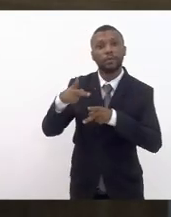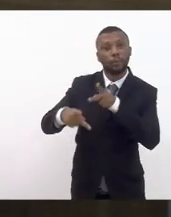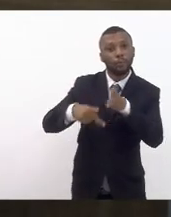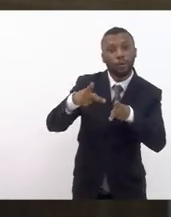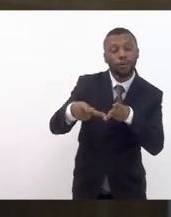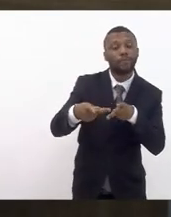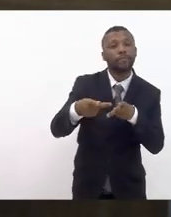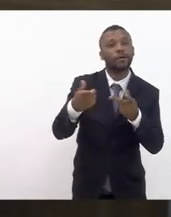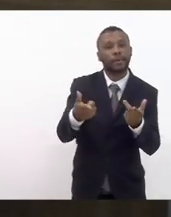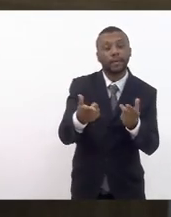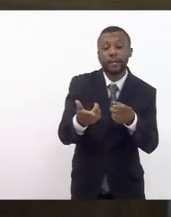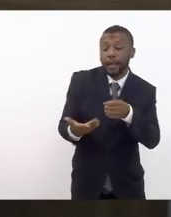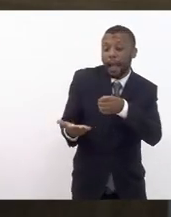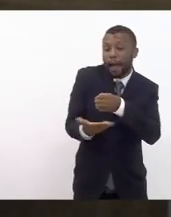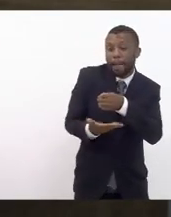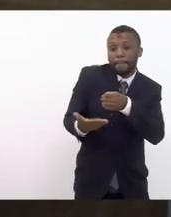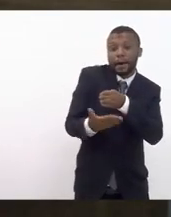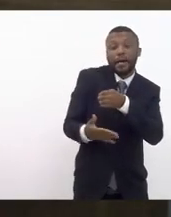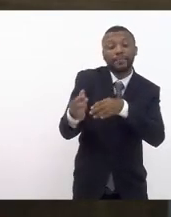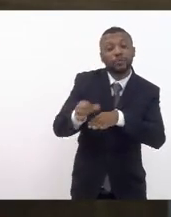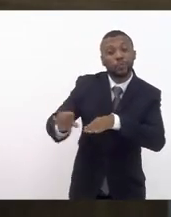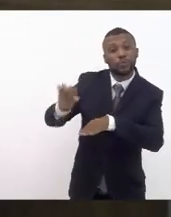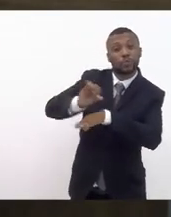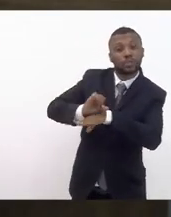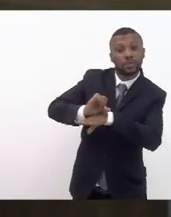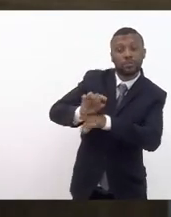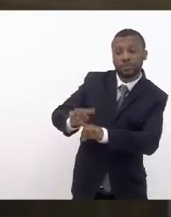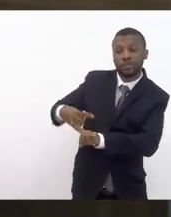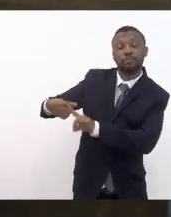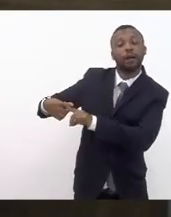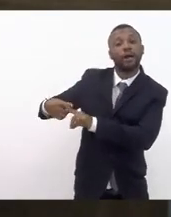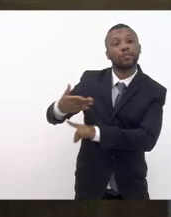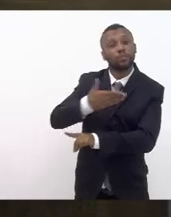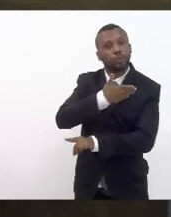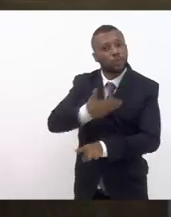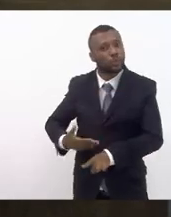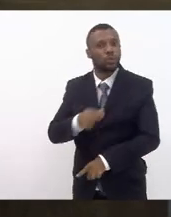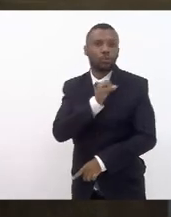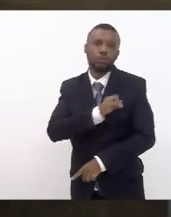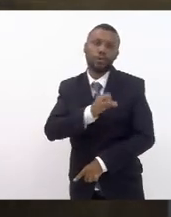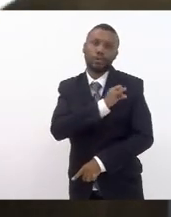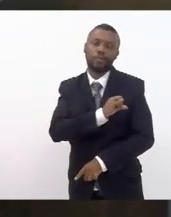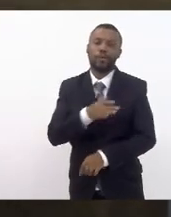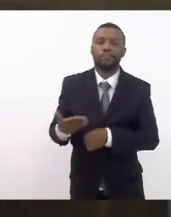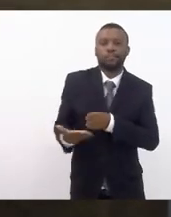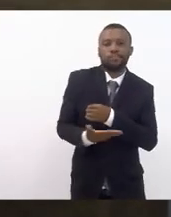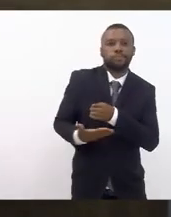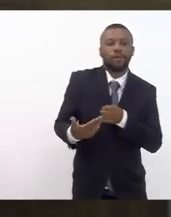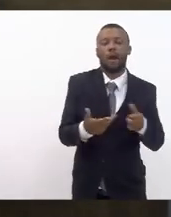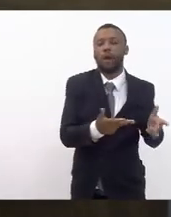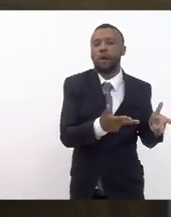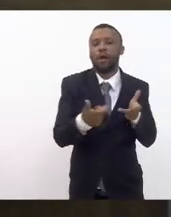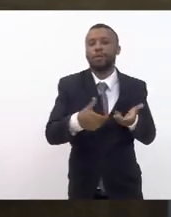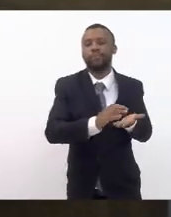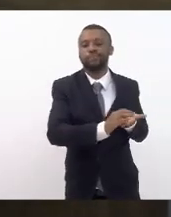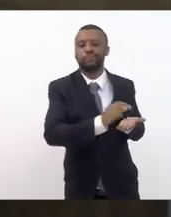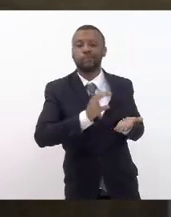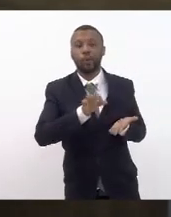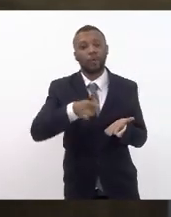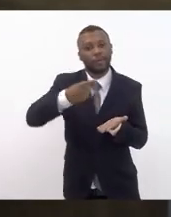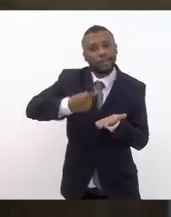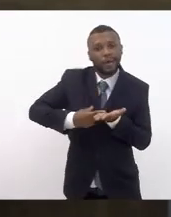nas costas e, por que não, leva o estado do Rio de Janeiro nas costas. Quem sai lucrando com hoje com essa